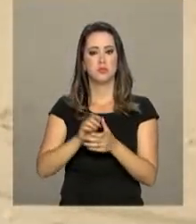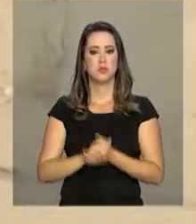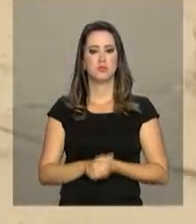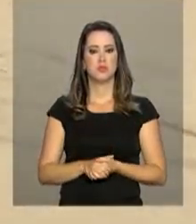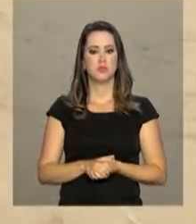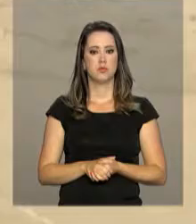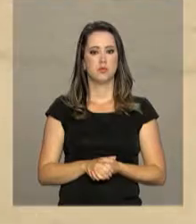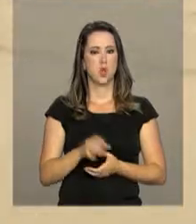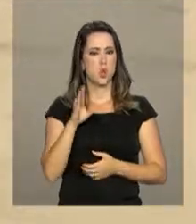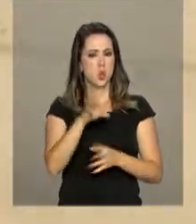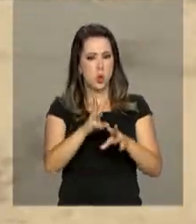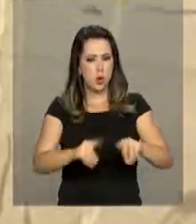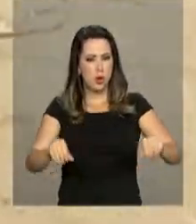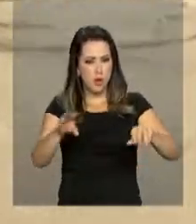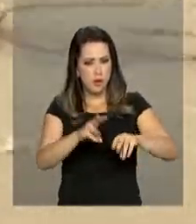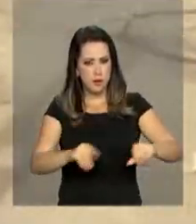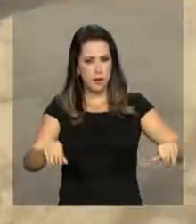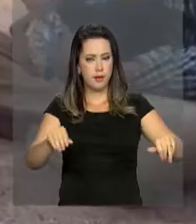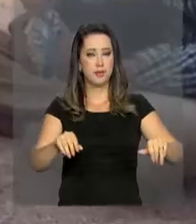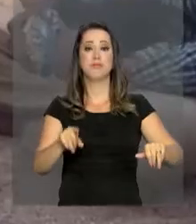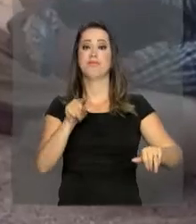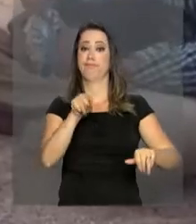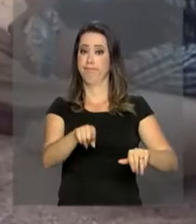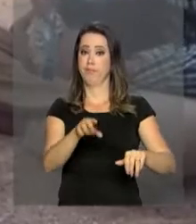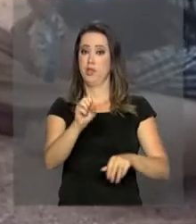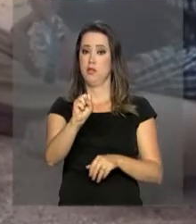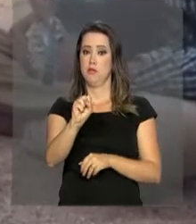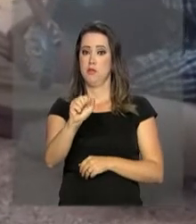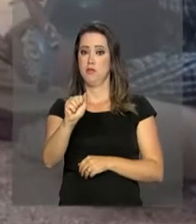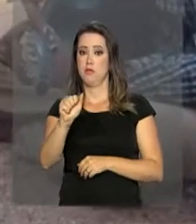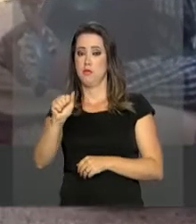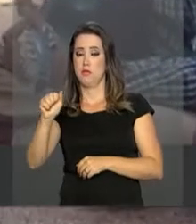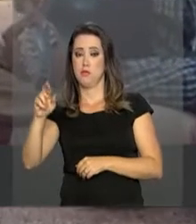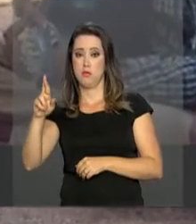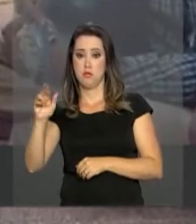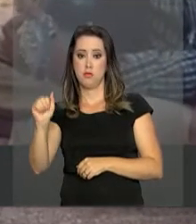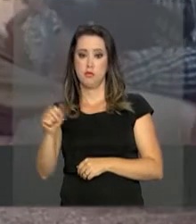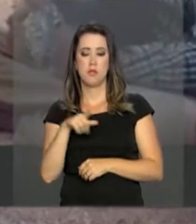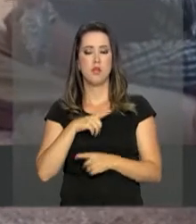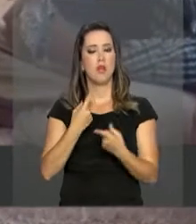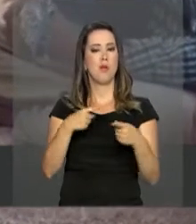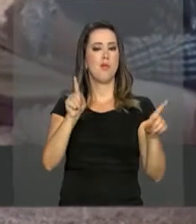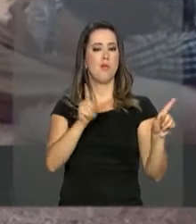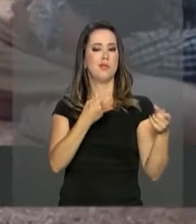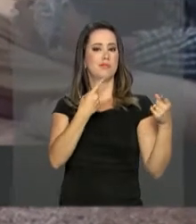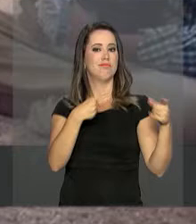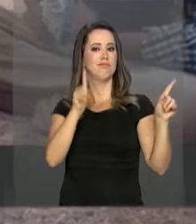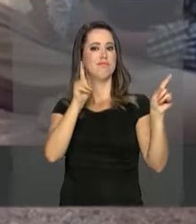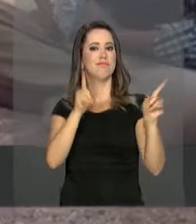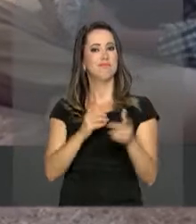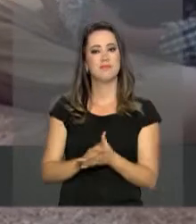Não é só areia que existe no deserto. No Saara, norte da África, tem música,